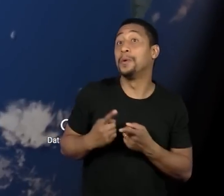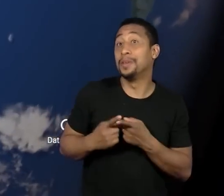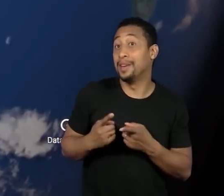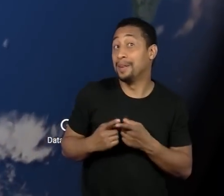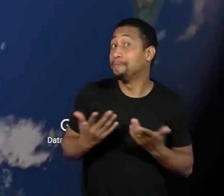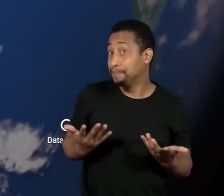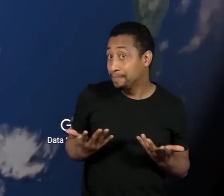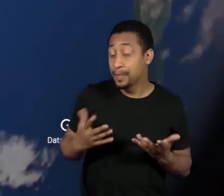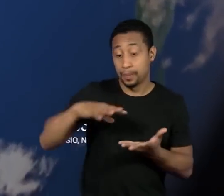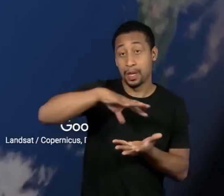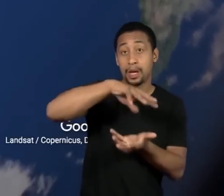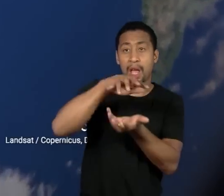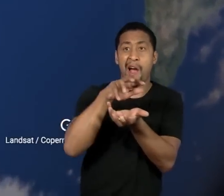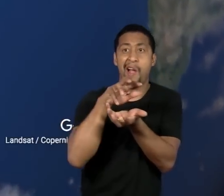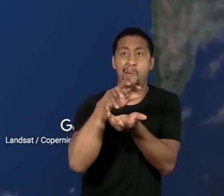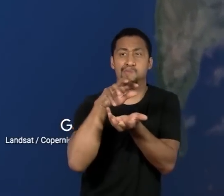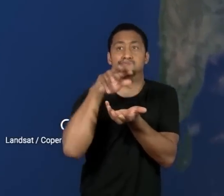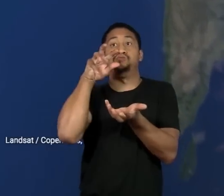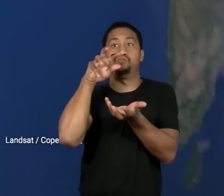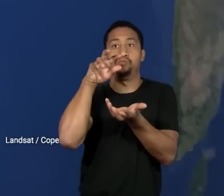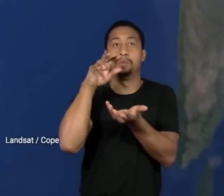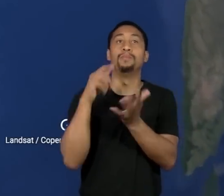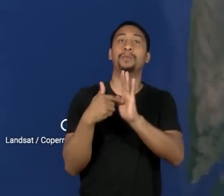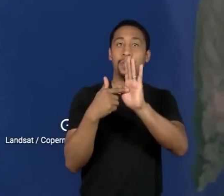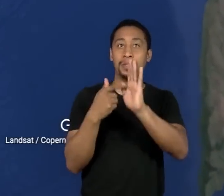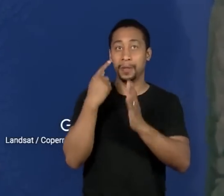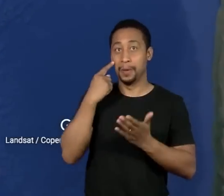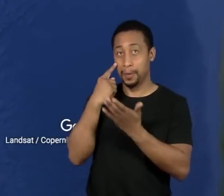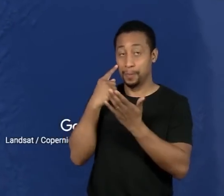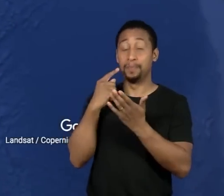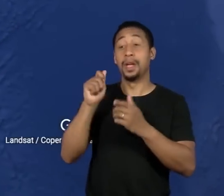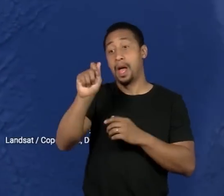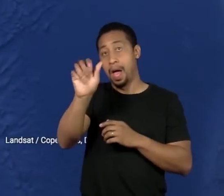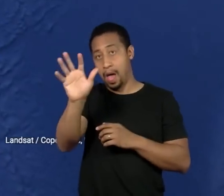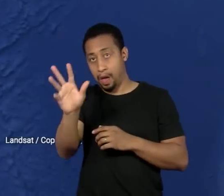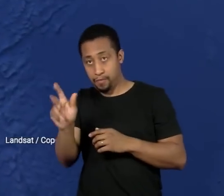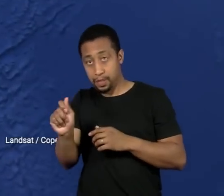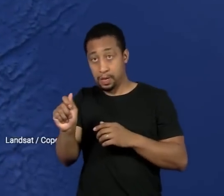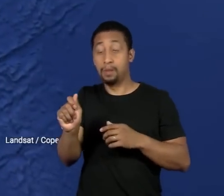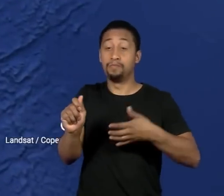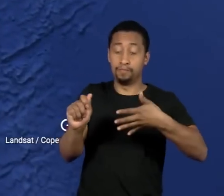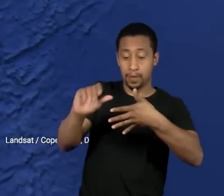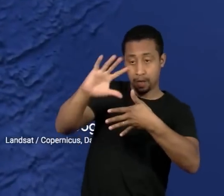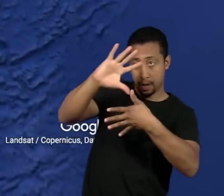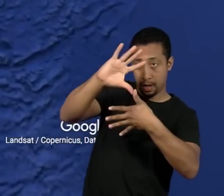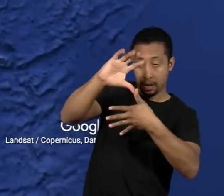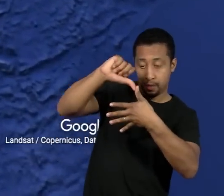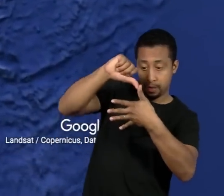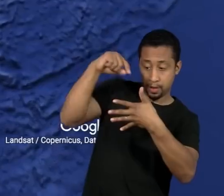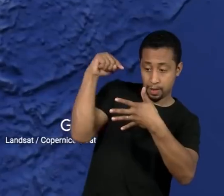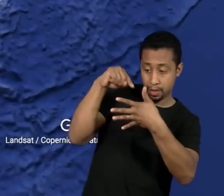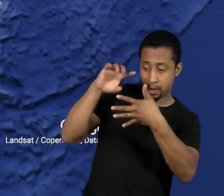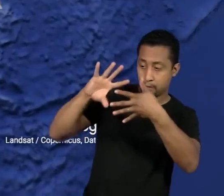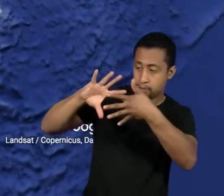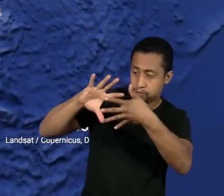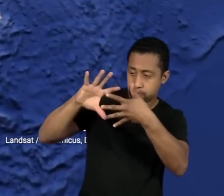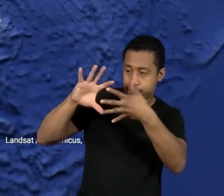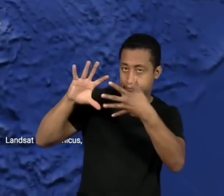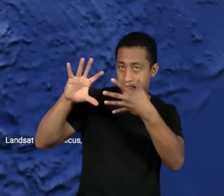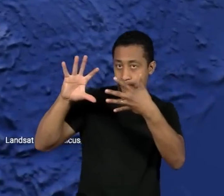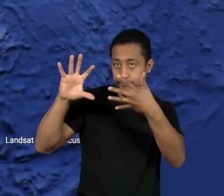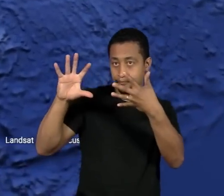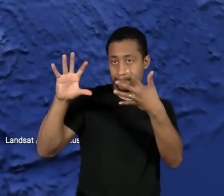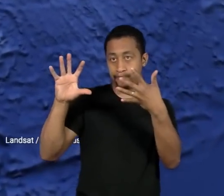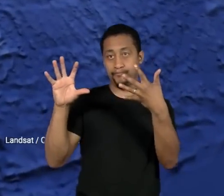o continente africano se separou do sul-americano. A causa da movimentação das placas tectônicas, que